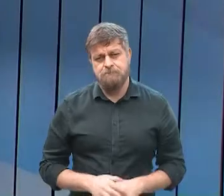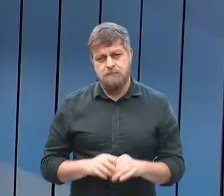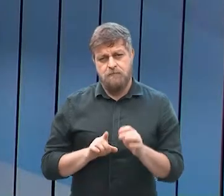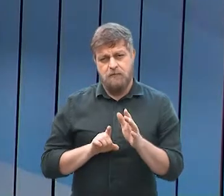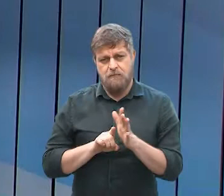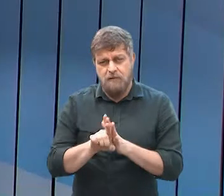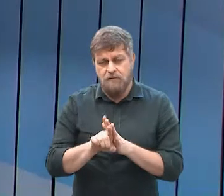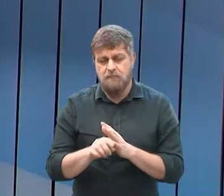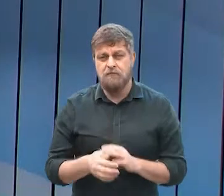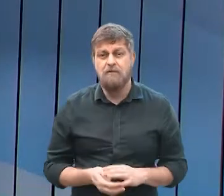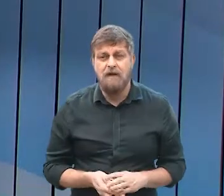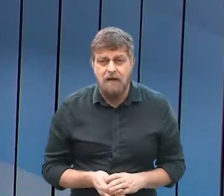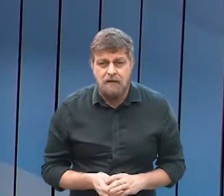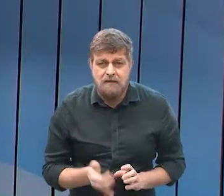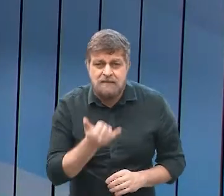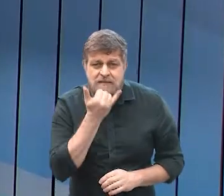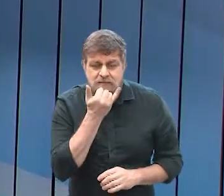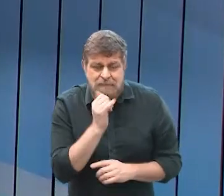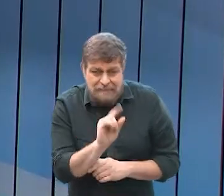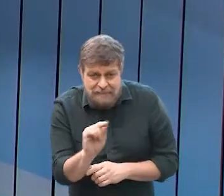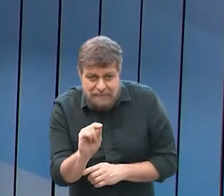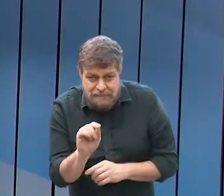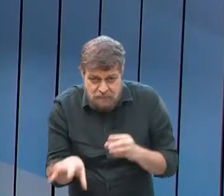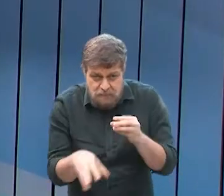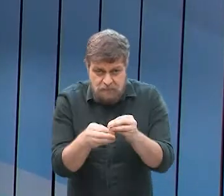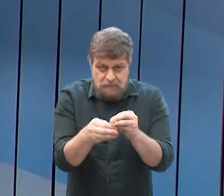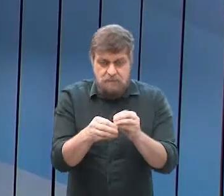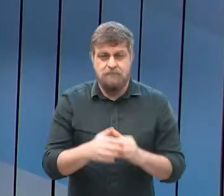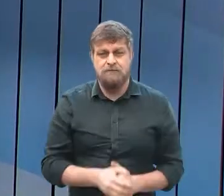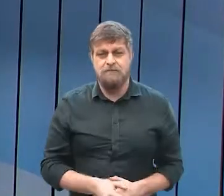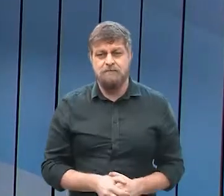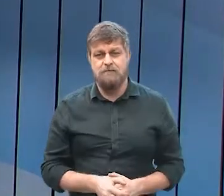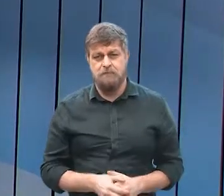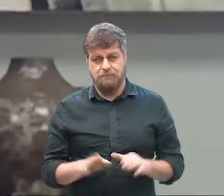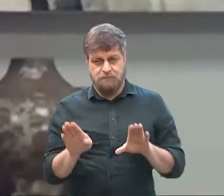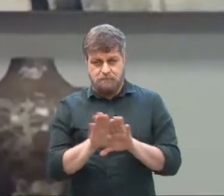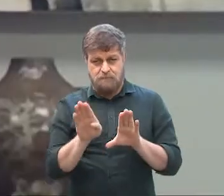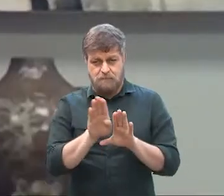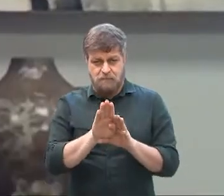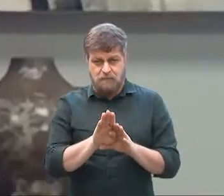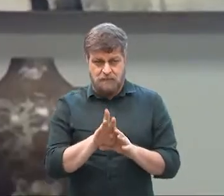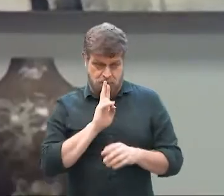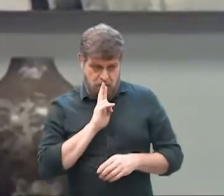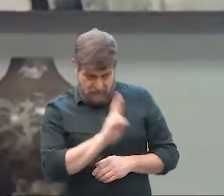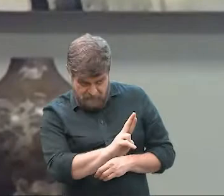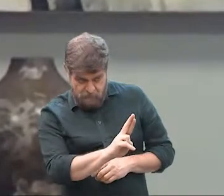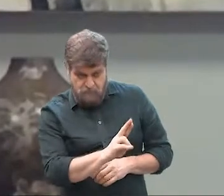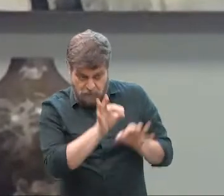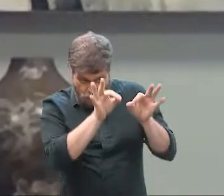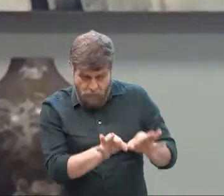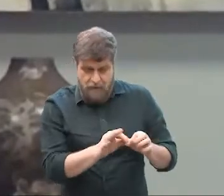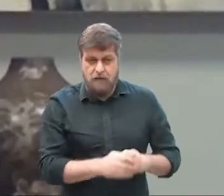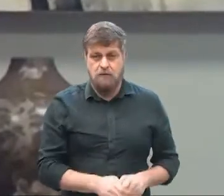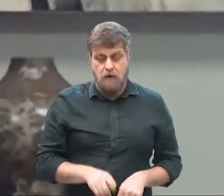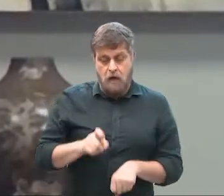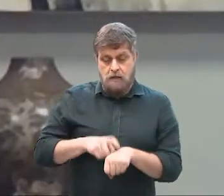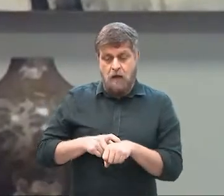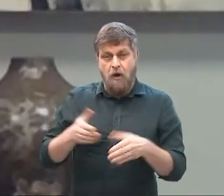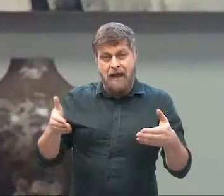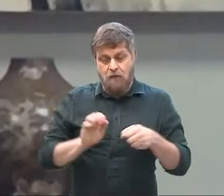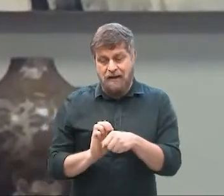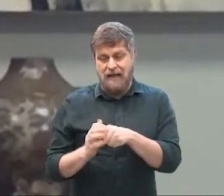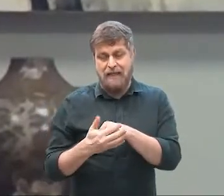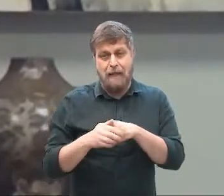vereador... Desculpe só completar, sim, só para atender objetivamente a tua pergunta, e nós, nesse momento de